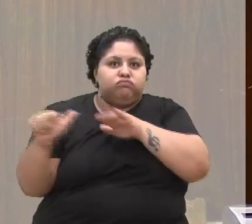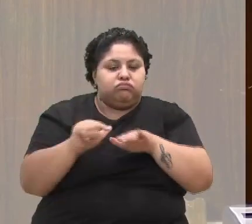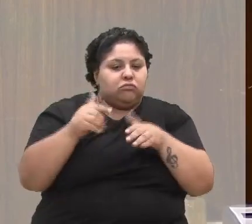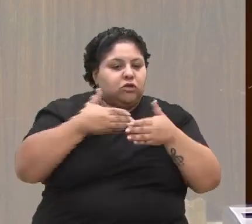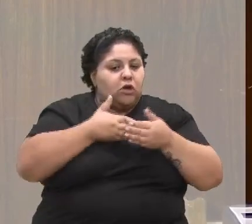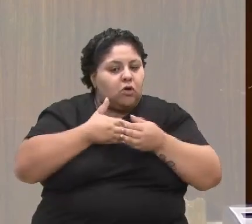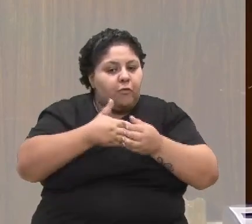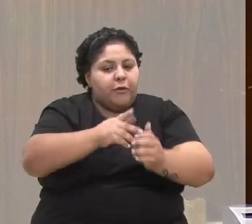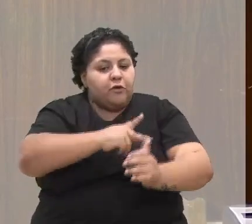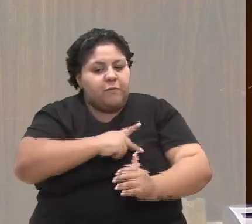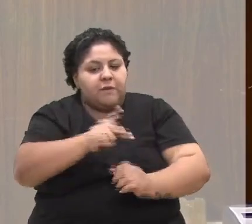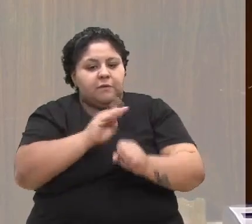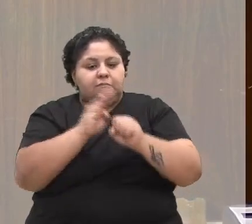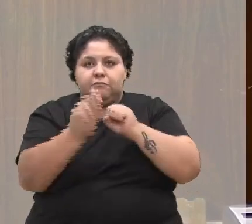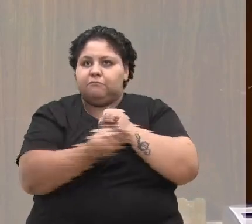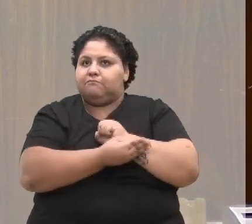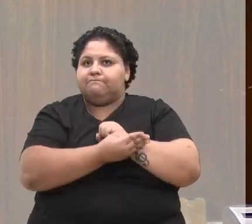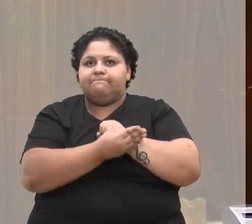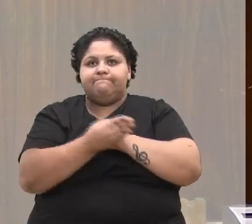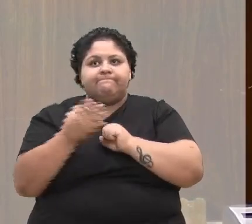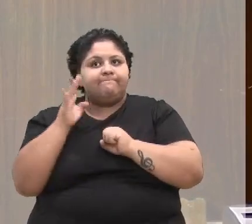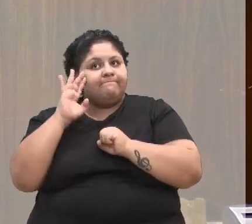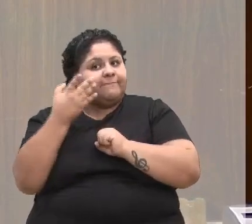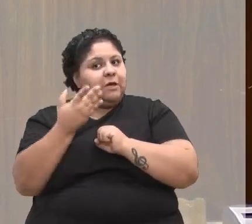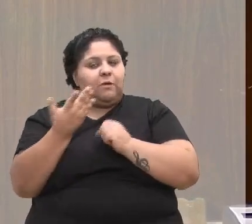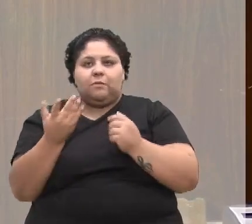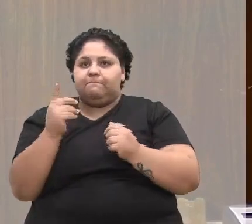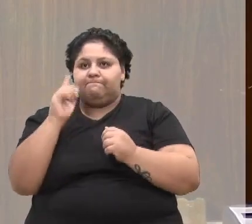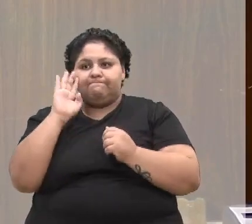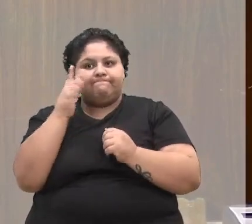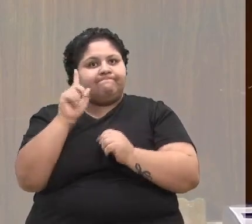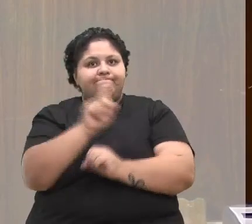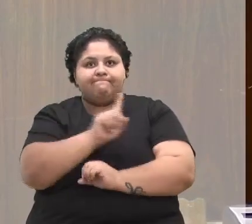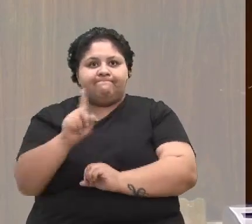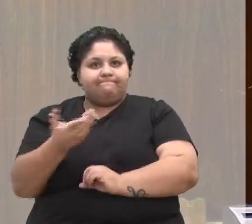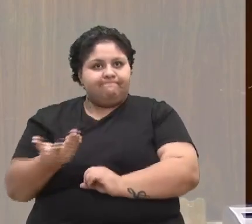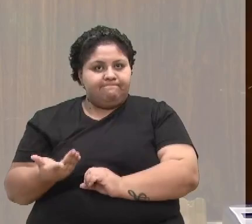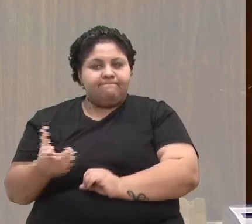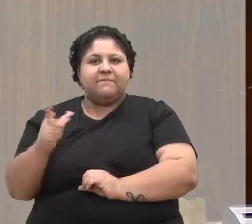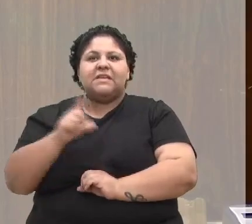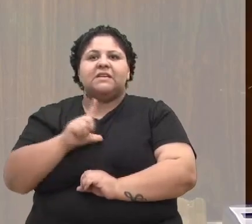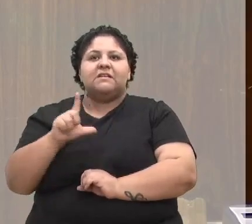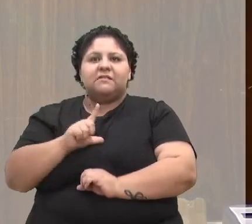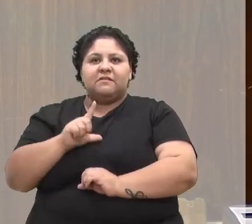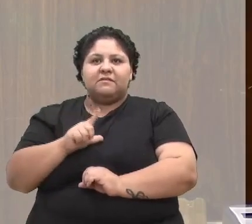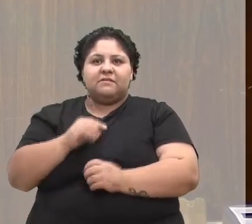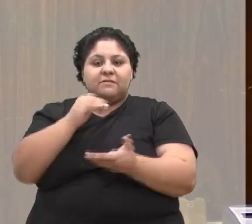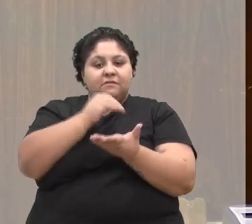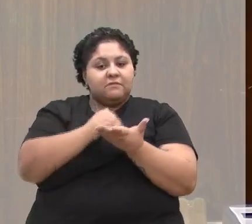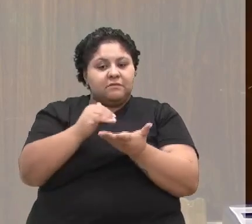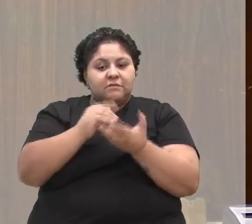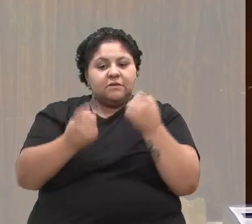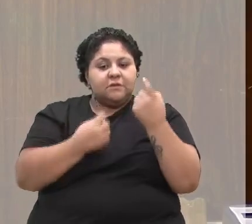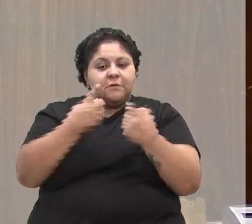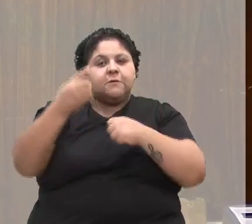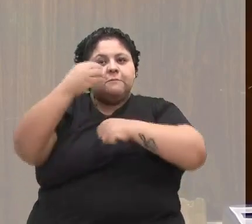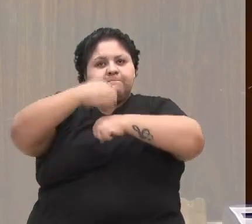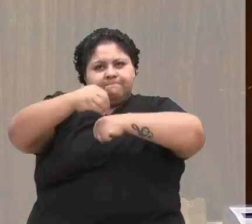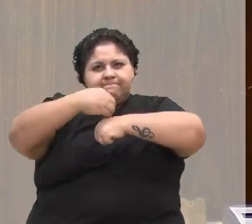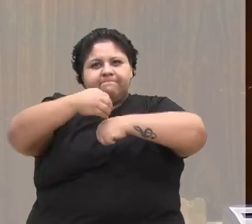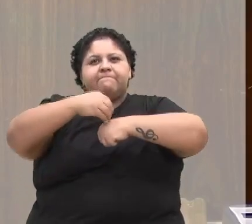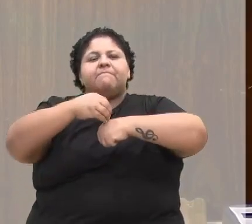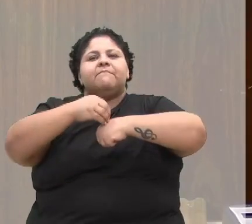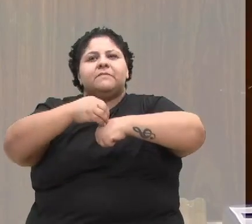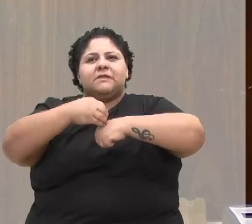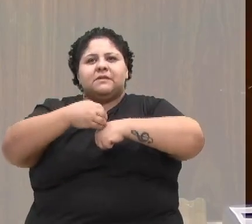do bairro, e isso não ocorreu. Então, a gente tem por parte dos secretários alguns indicativos de que eles